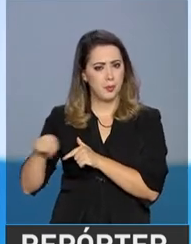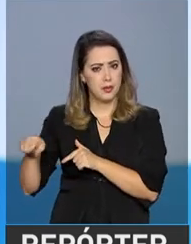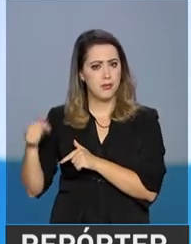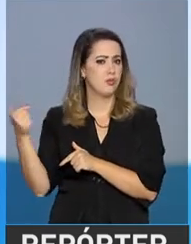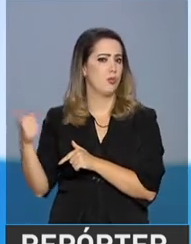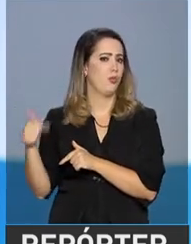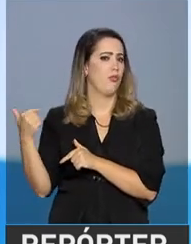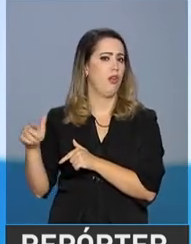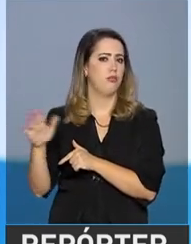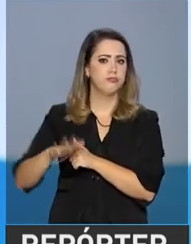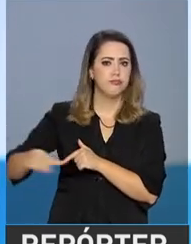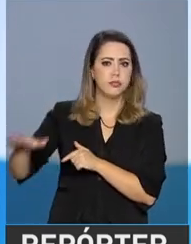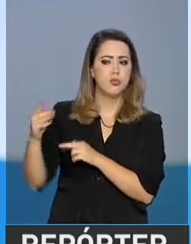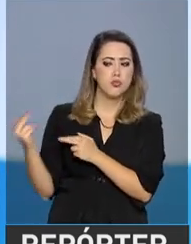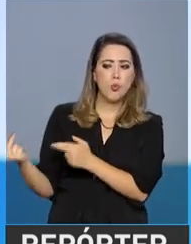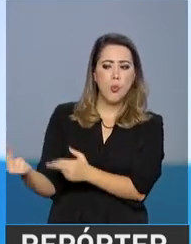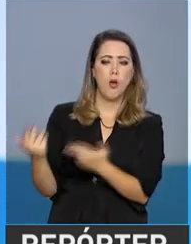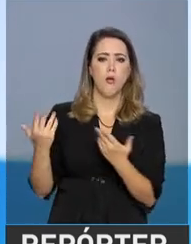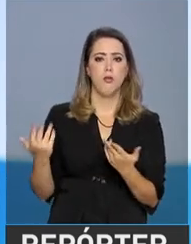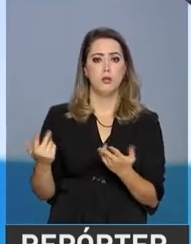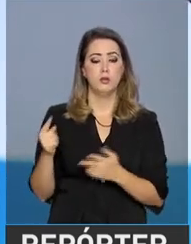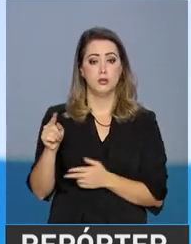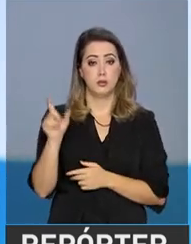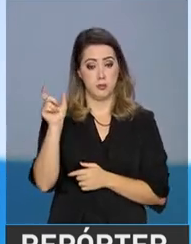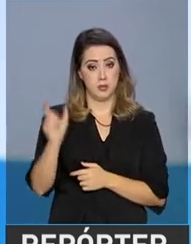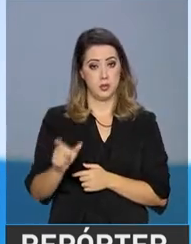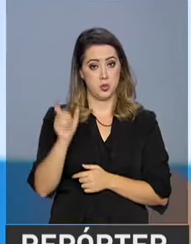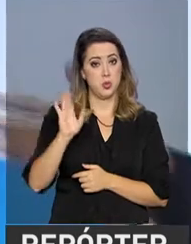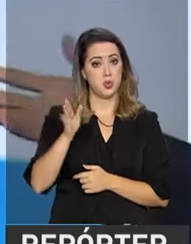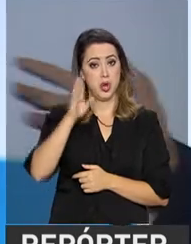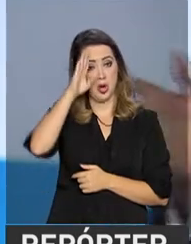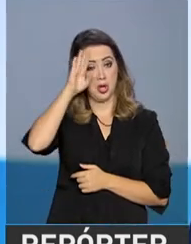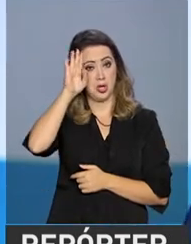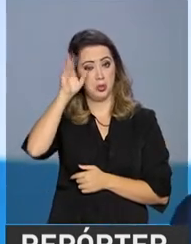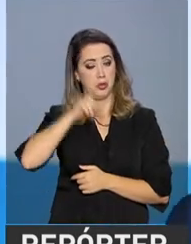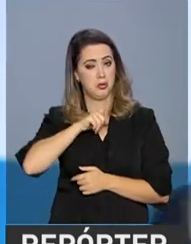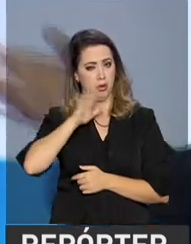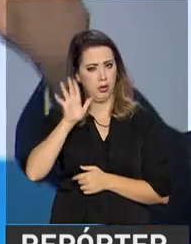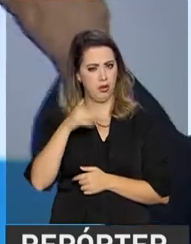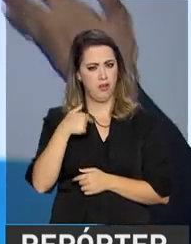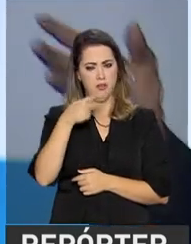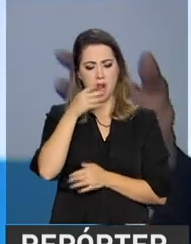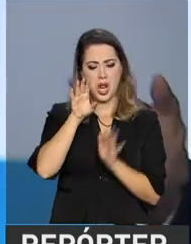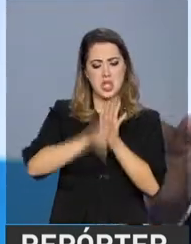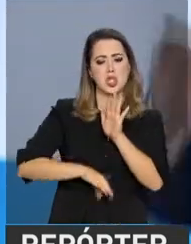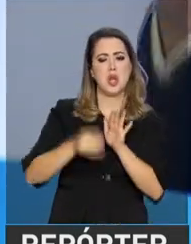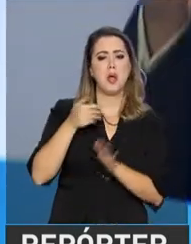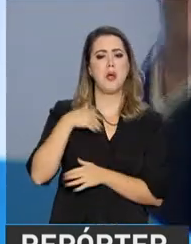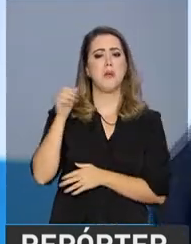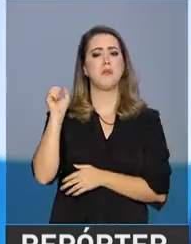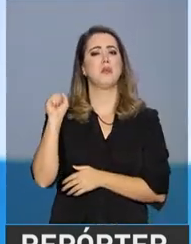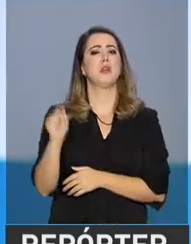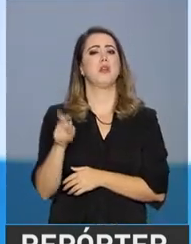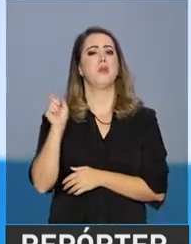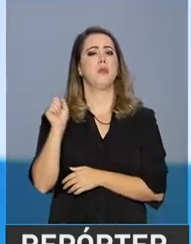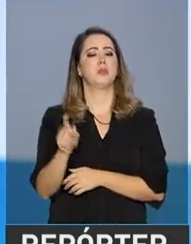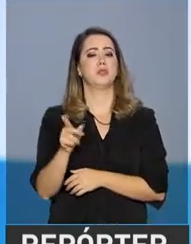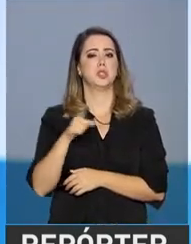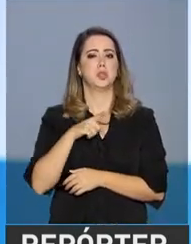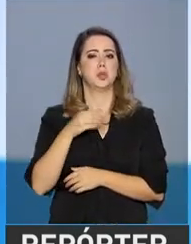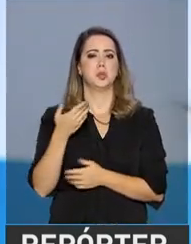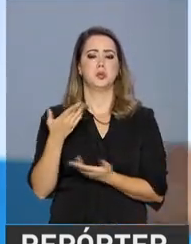alguns dizem assim e até pessoas graduadas ama vocês querem tirar a minha aposentadoria daqueles que estão aposentados